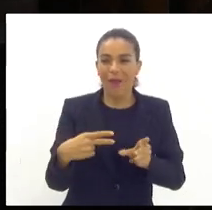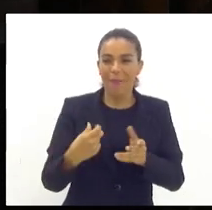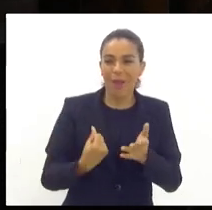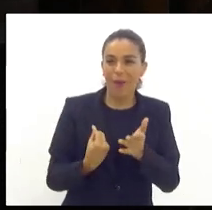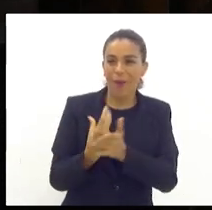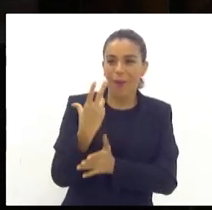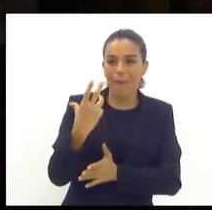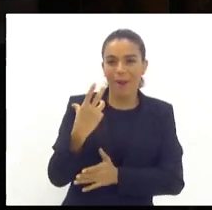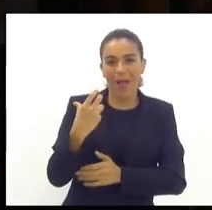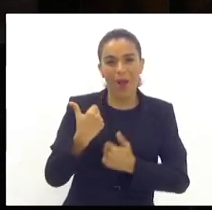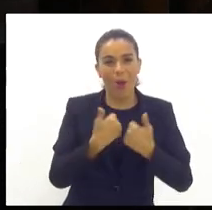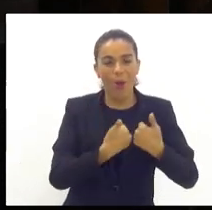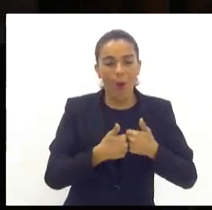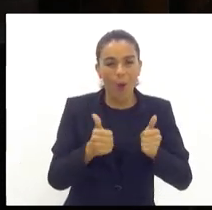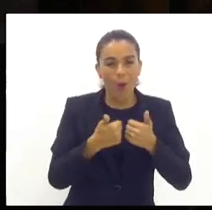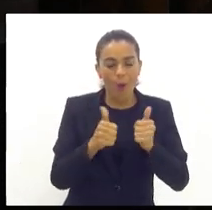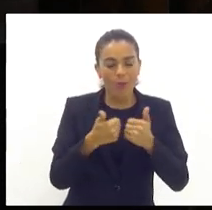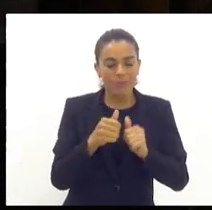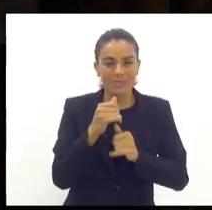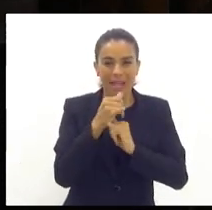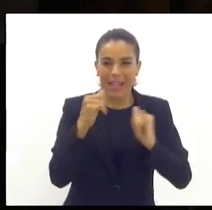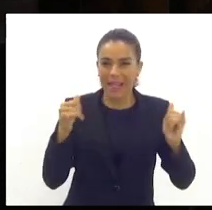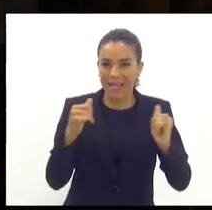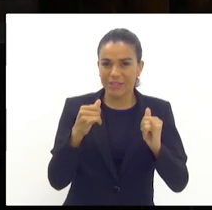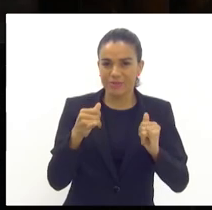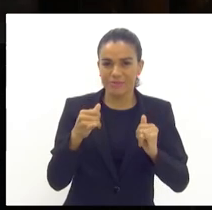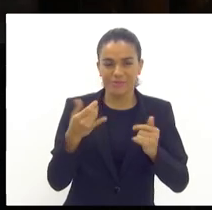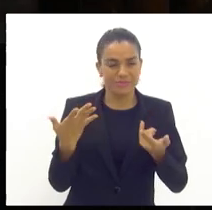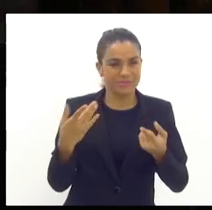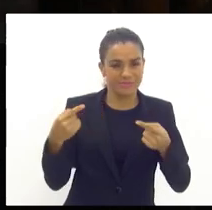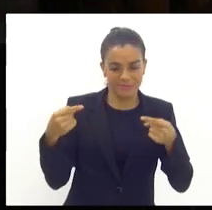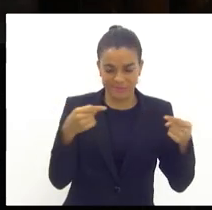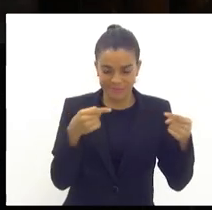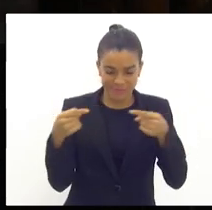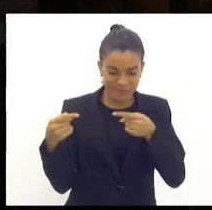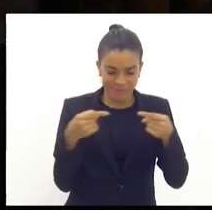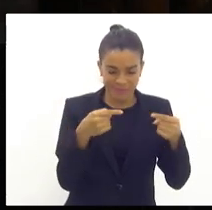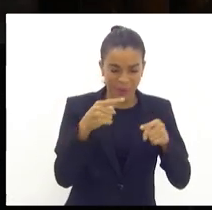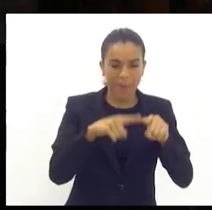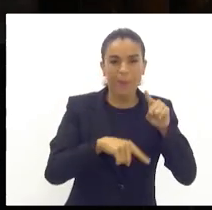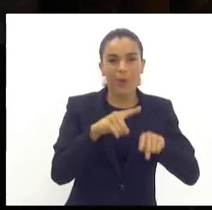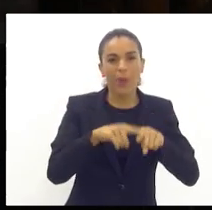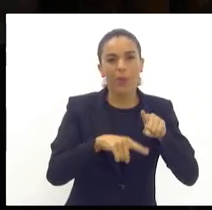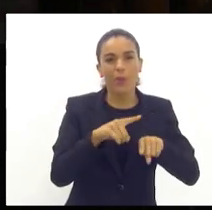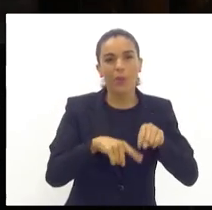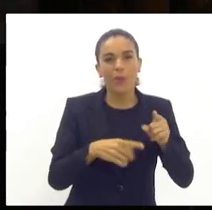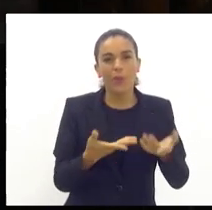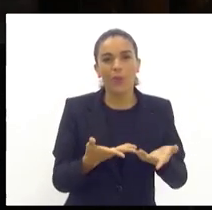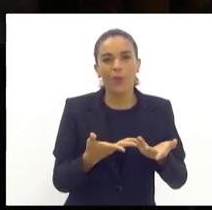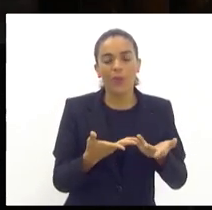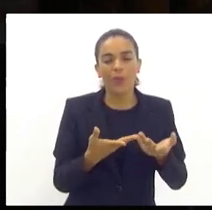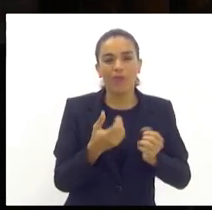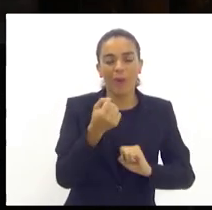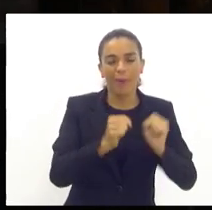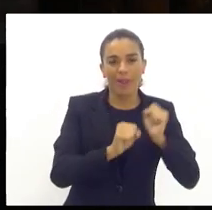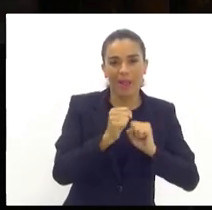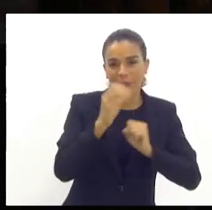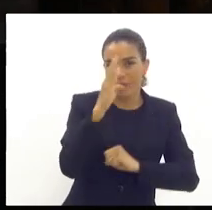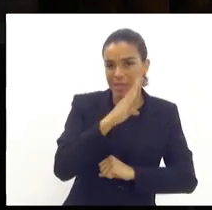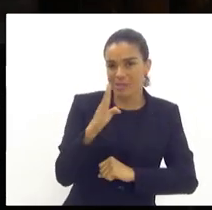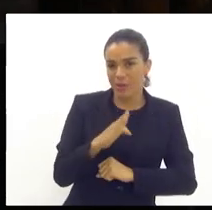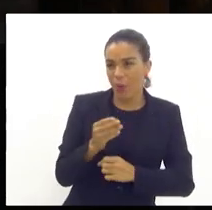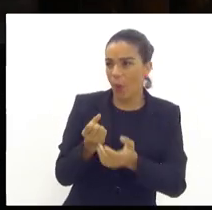Isso traz um prejuízo para a competitividade do produto fabricado no país de uma maneira muito grande,